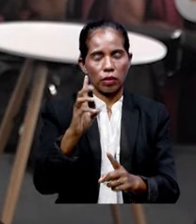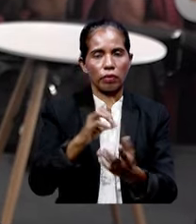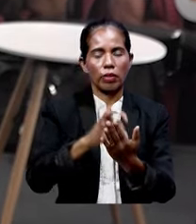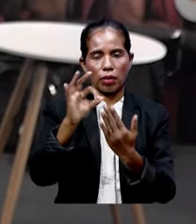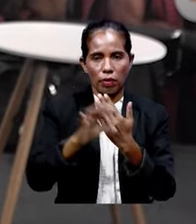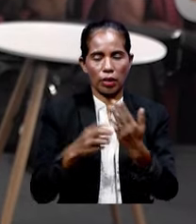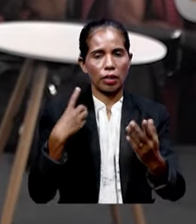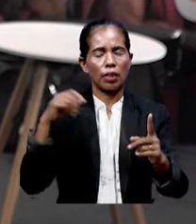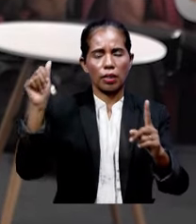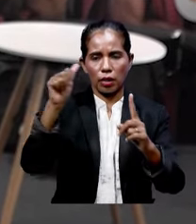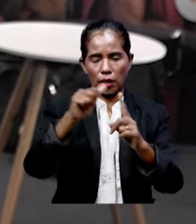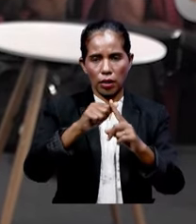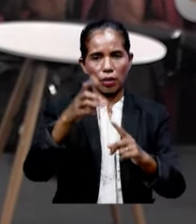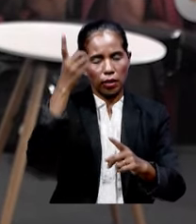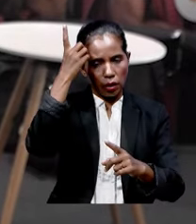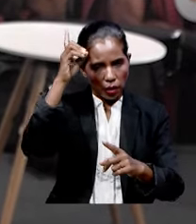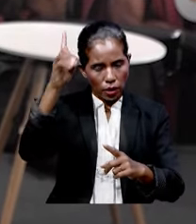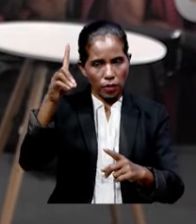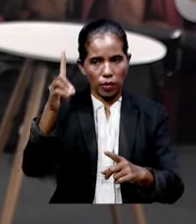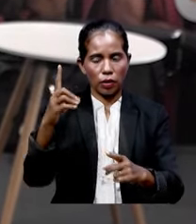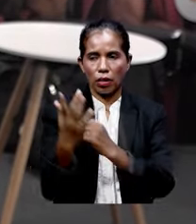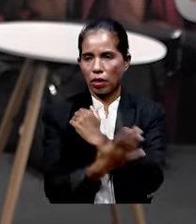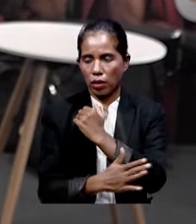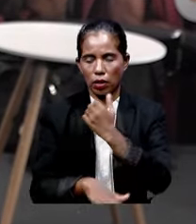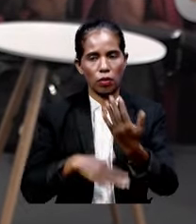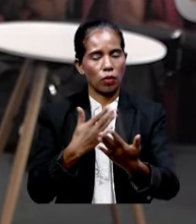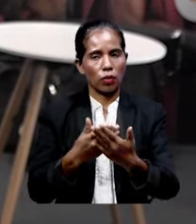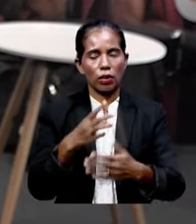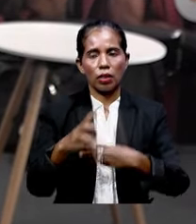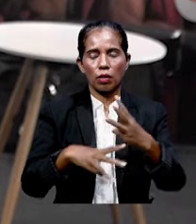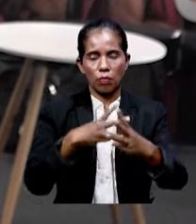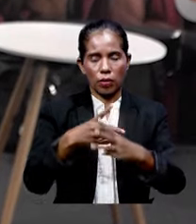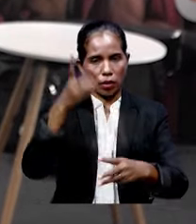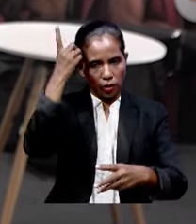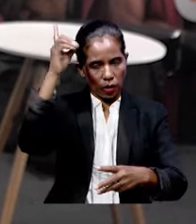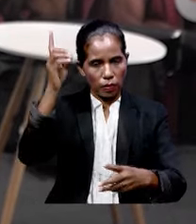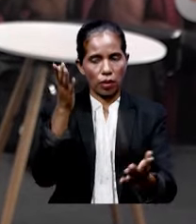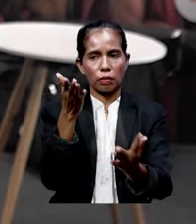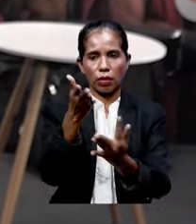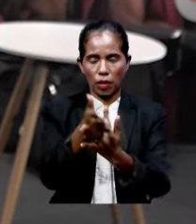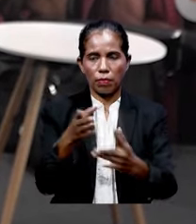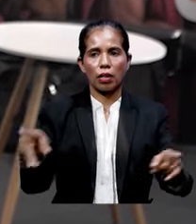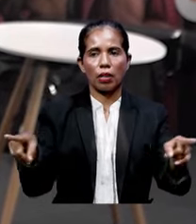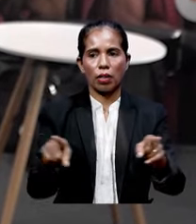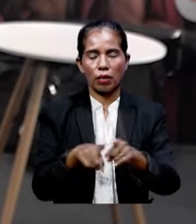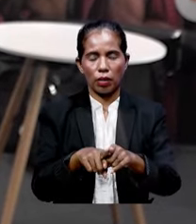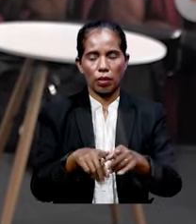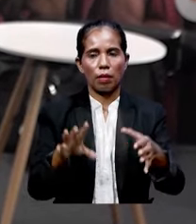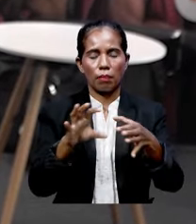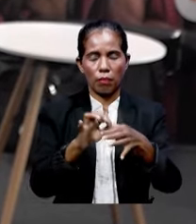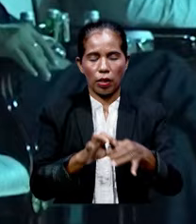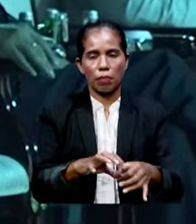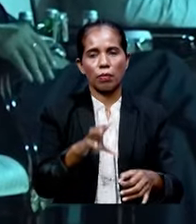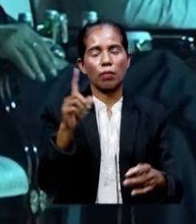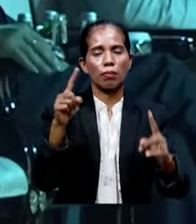Mehi, da Nebema, e também até a quase nação ao todo o mundo, Mehi, a tutama nessa. Full member by